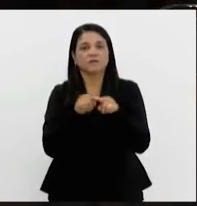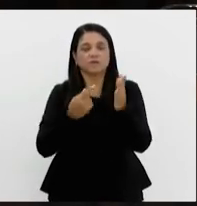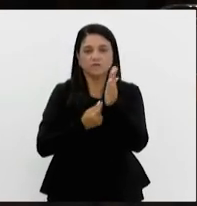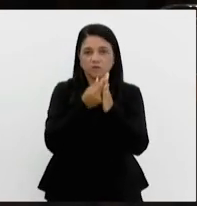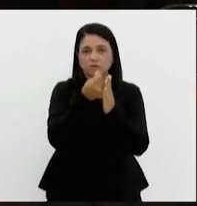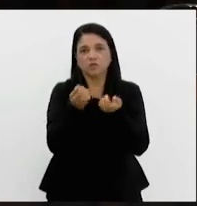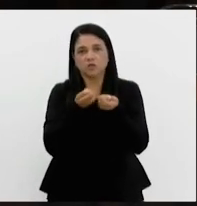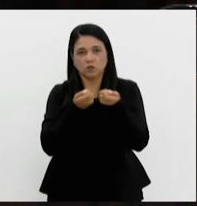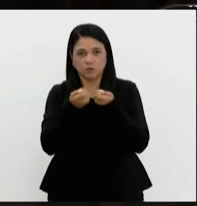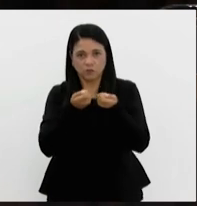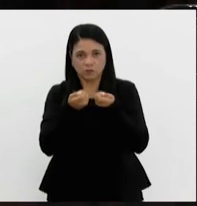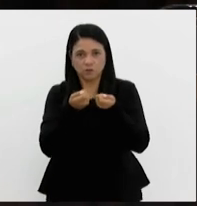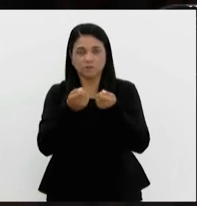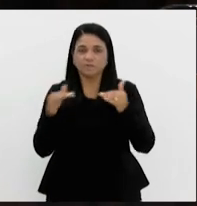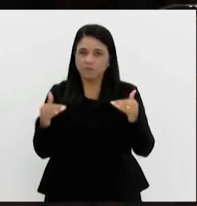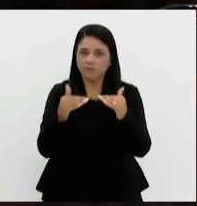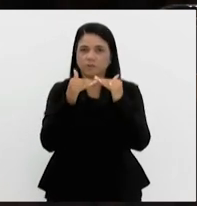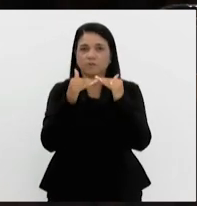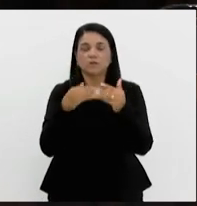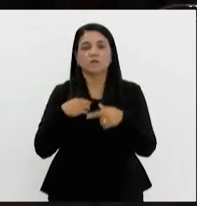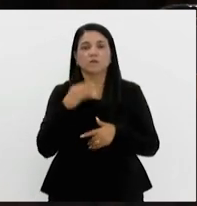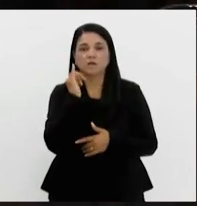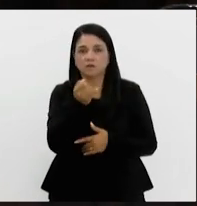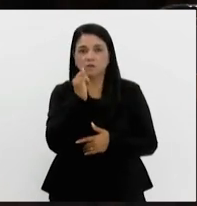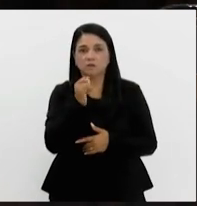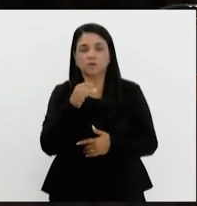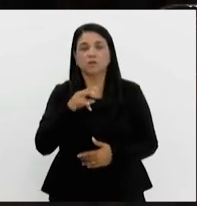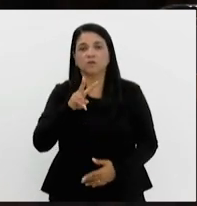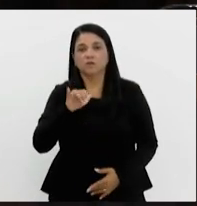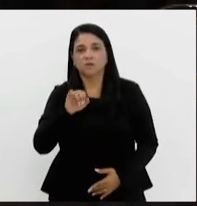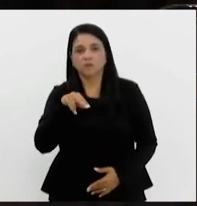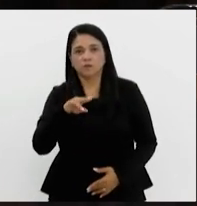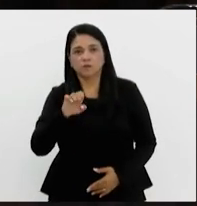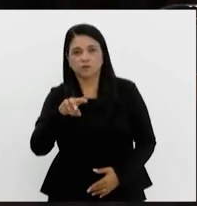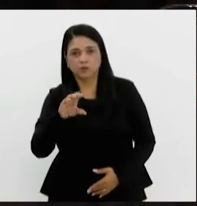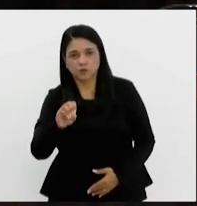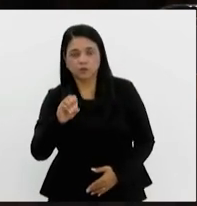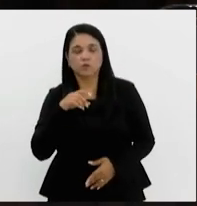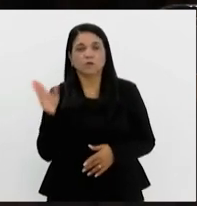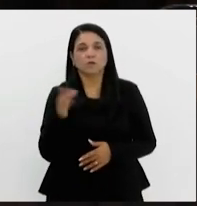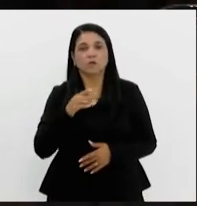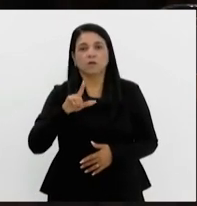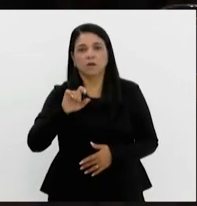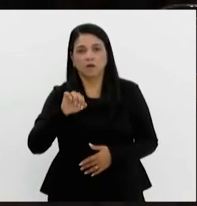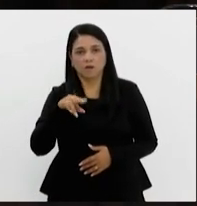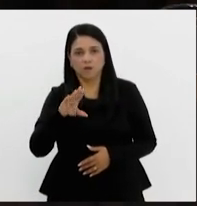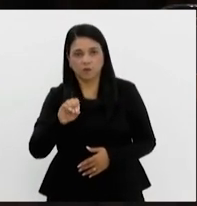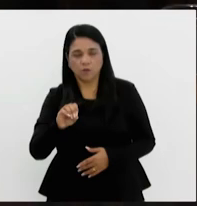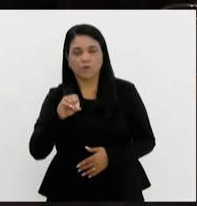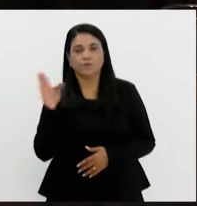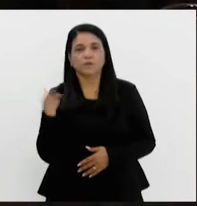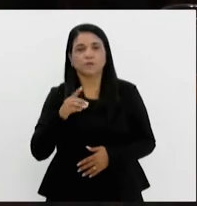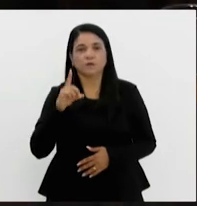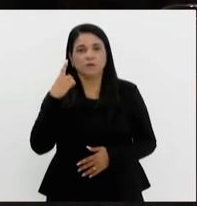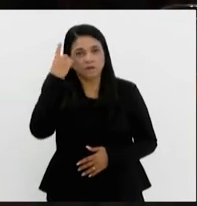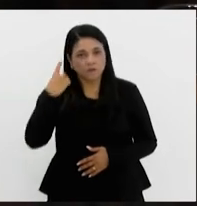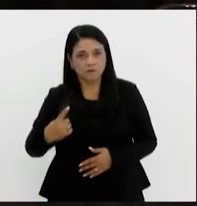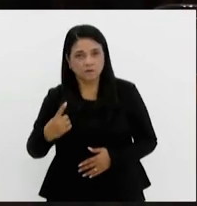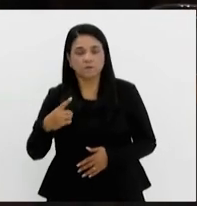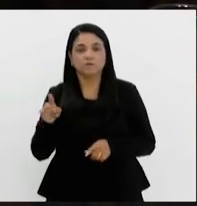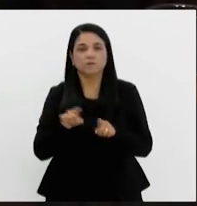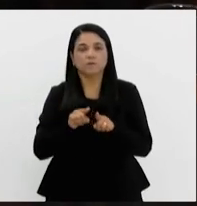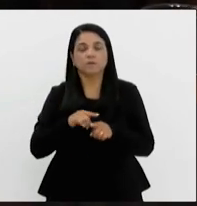e controle favorável. Relator, deputado Vinícius Cozzolino, Léo Vieira, Dani Balbi,